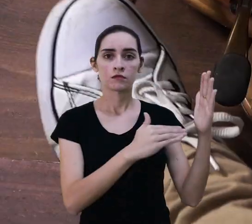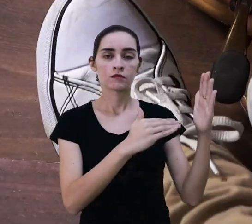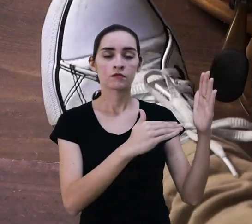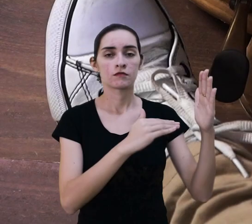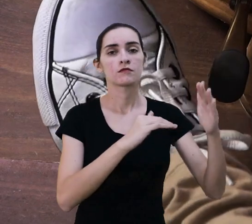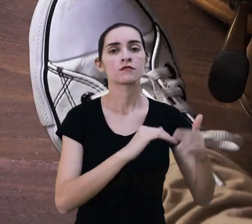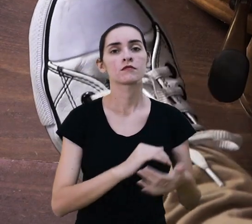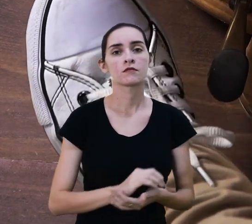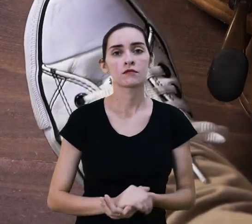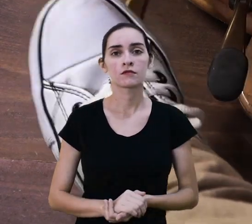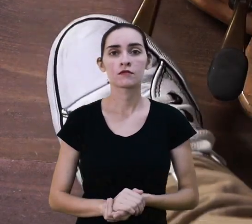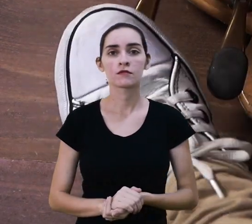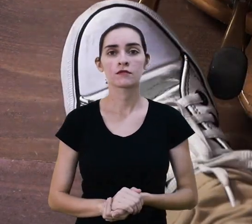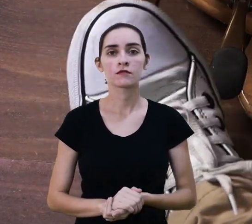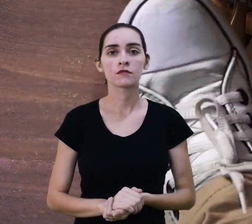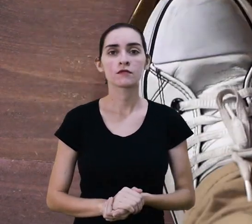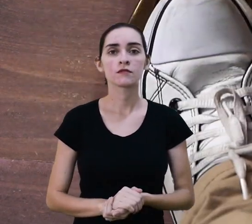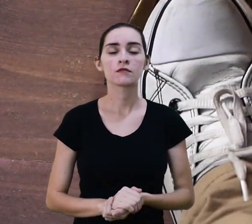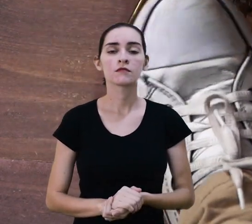níveis.